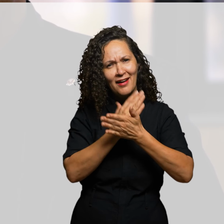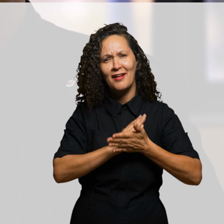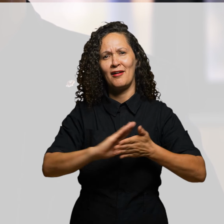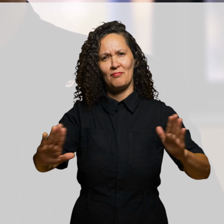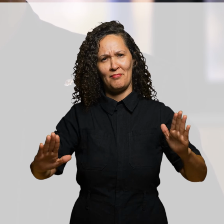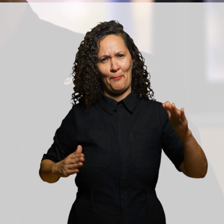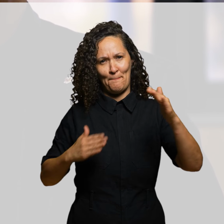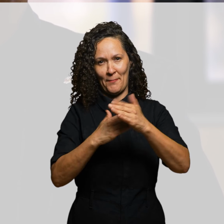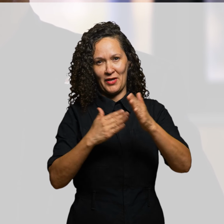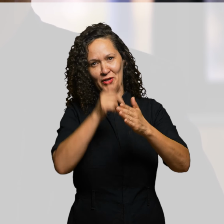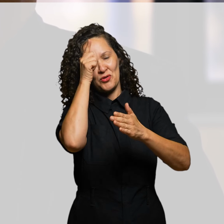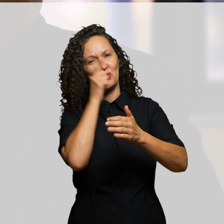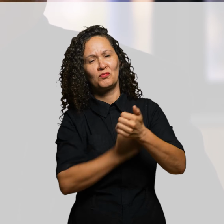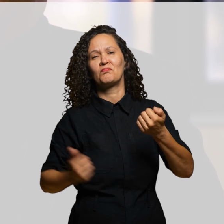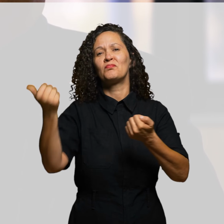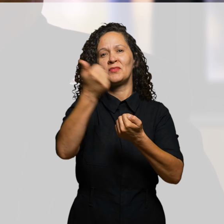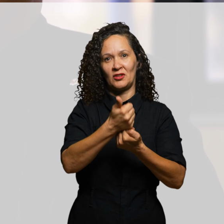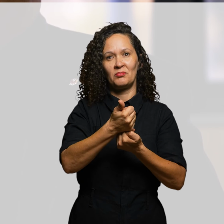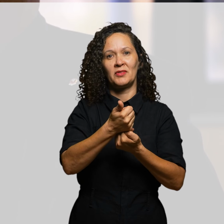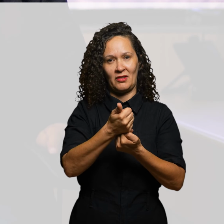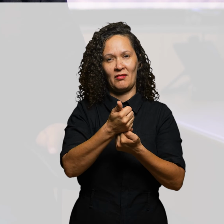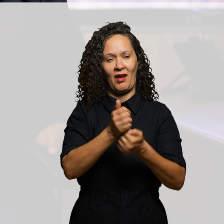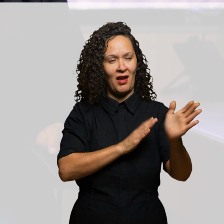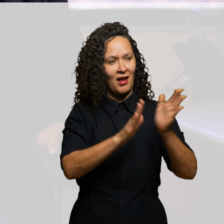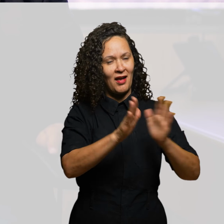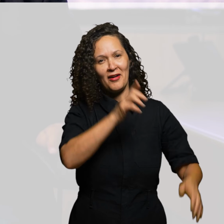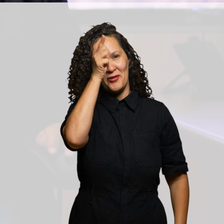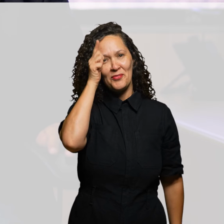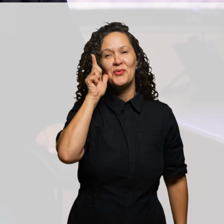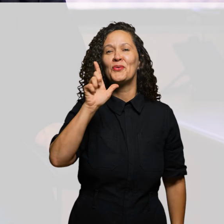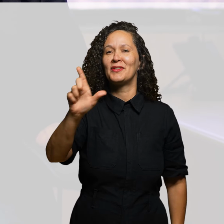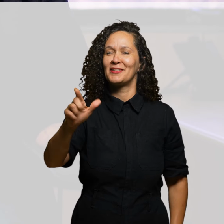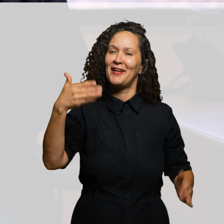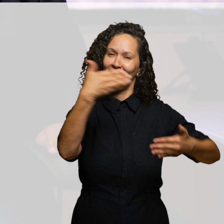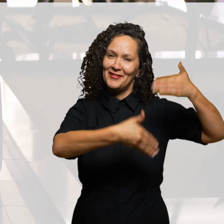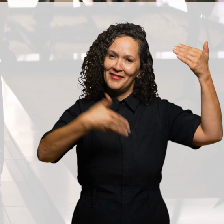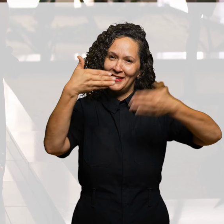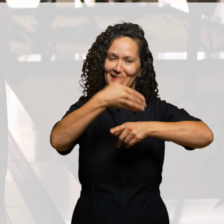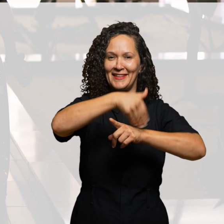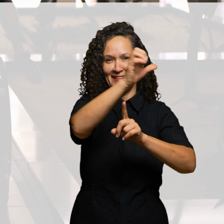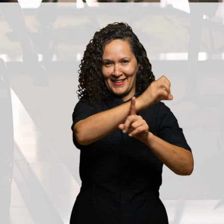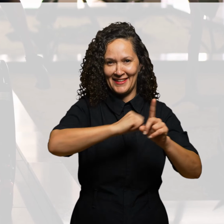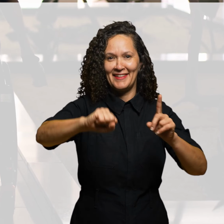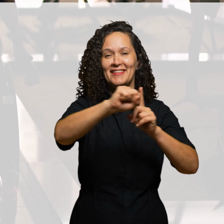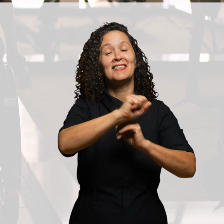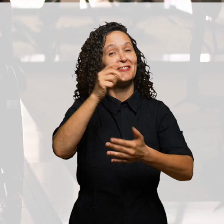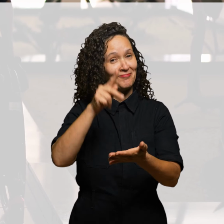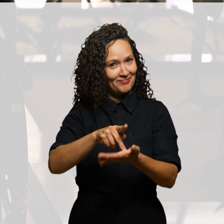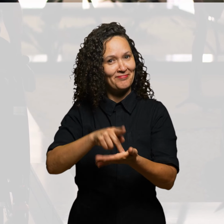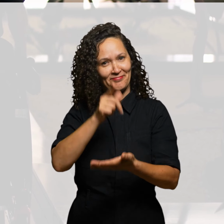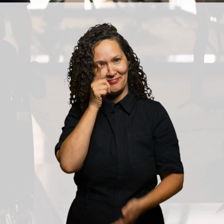dessas barreiras, há a possibilidade da pessoa efetivamente participar mais da sociedade ativamente.